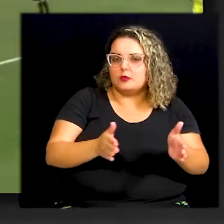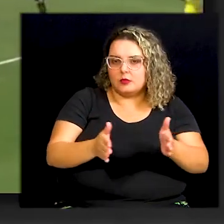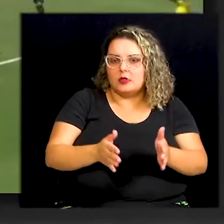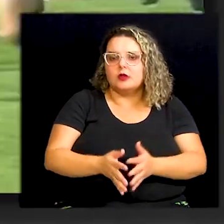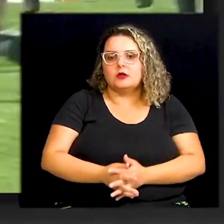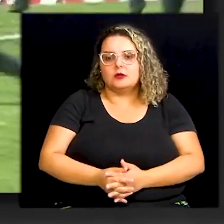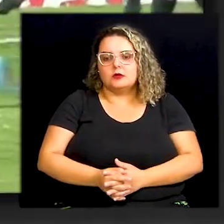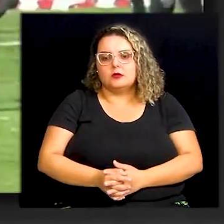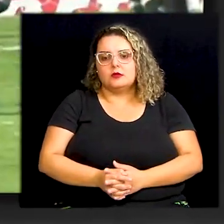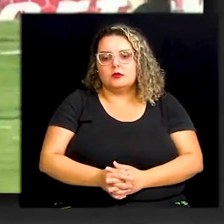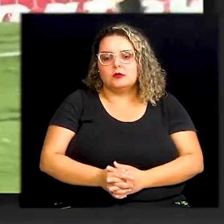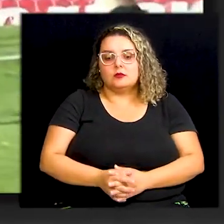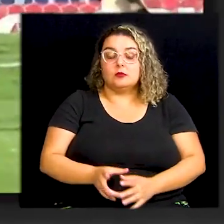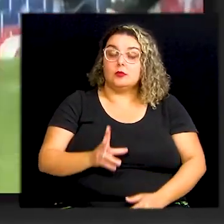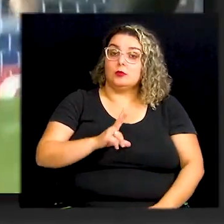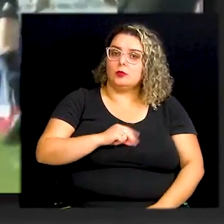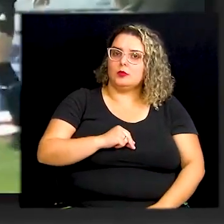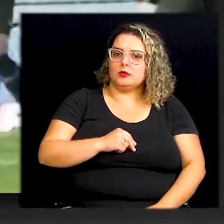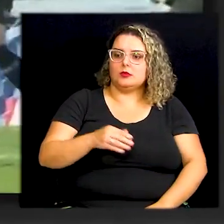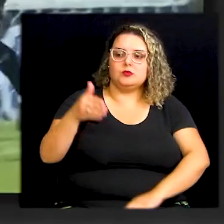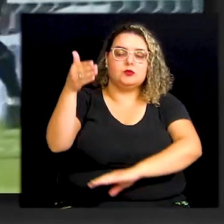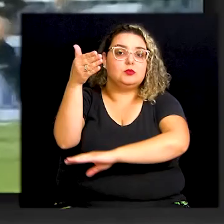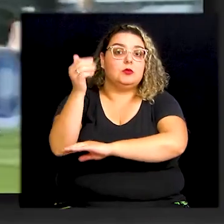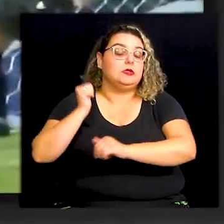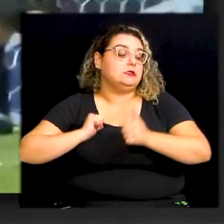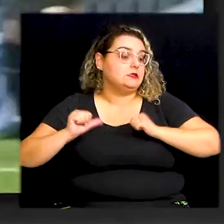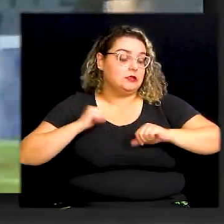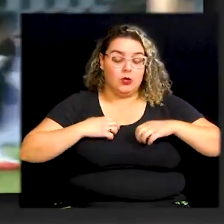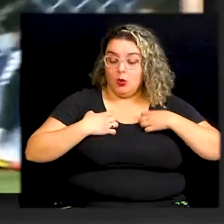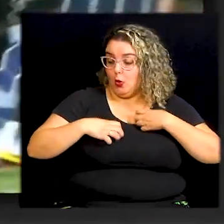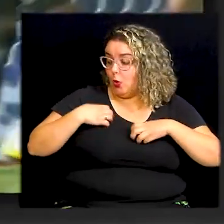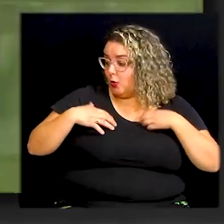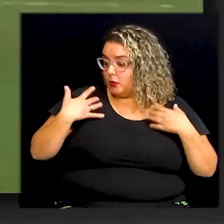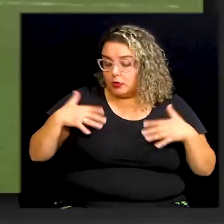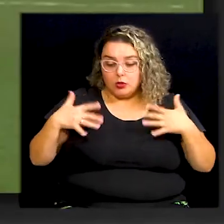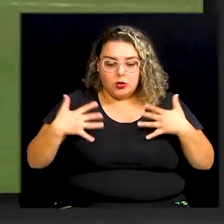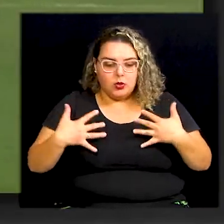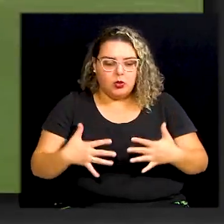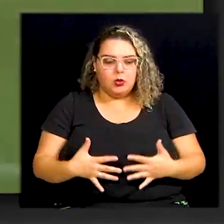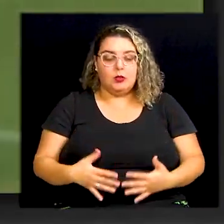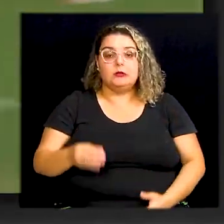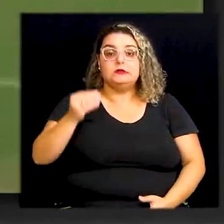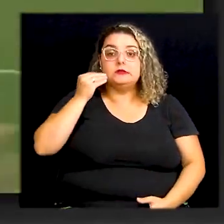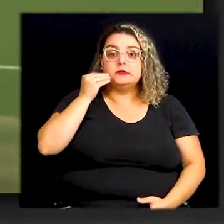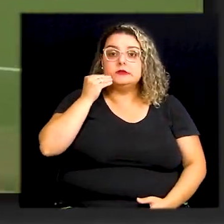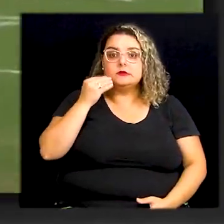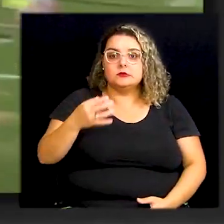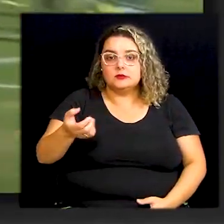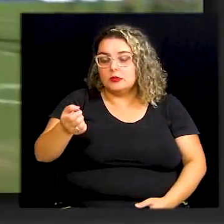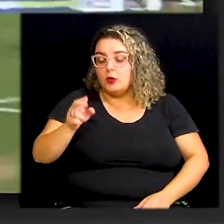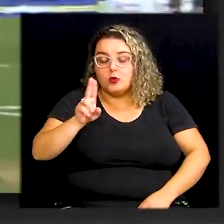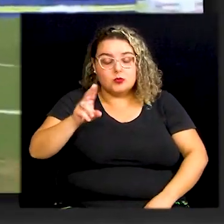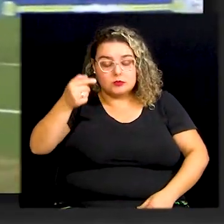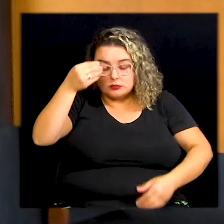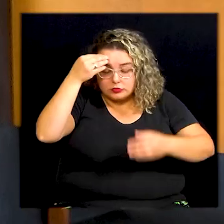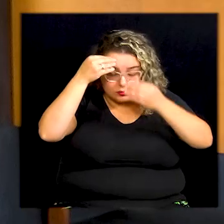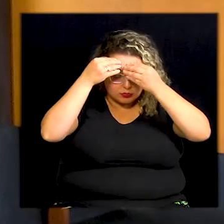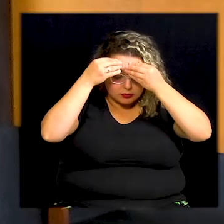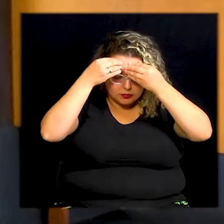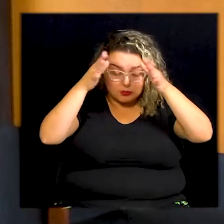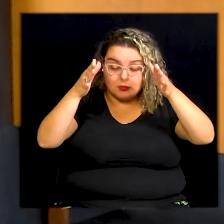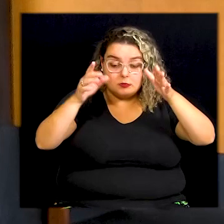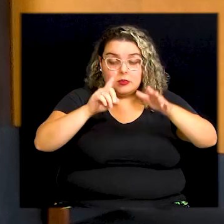primeiro Beco de Ouro. turno. Então, nossa, no hotel tava ansioso pra caramba, tava tentando ocupar a mente com outras coisas